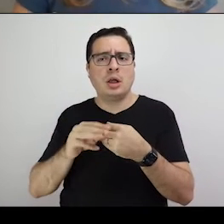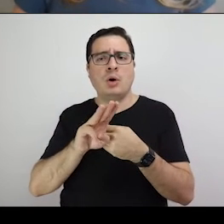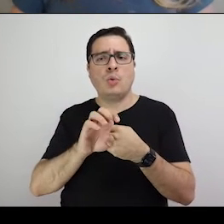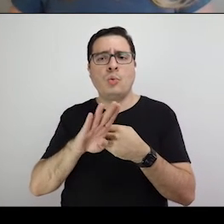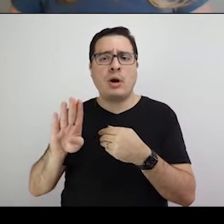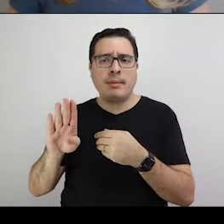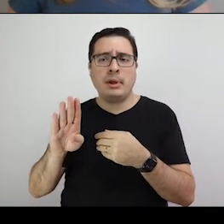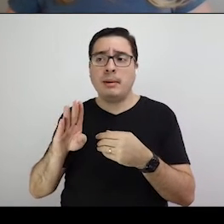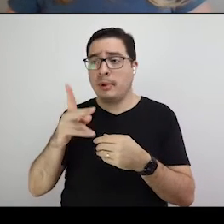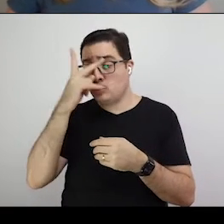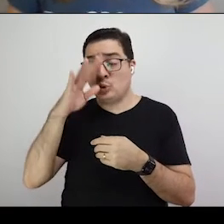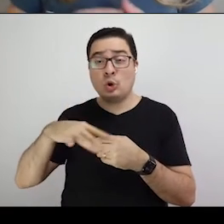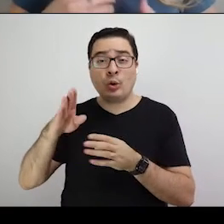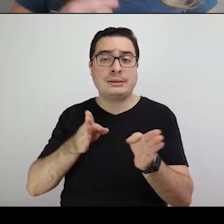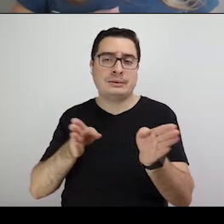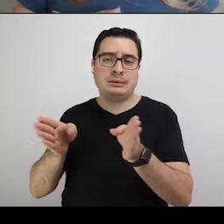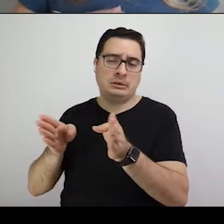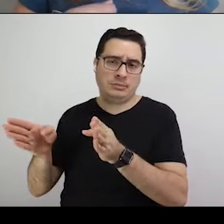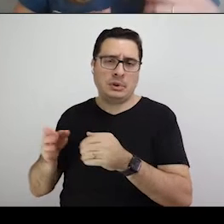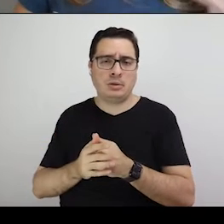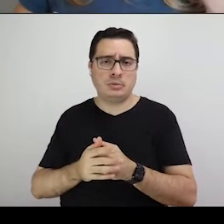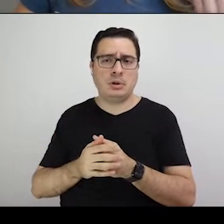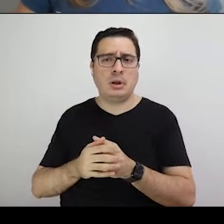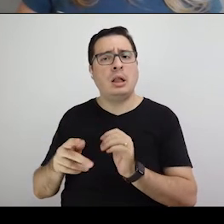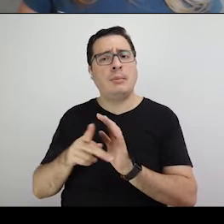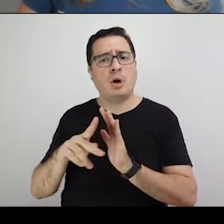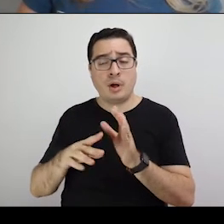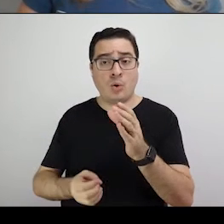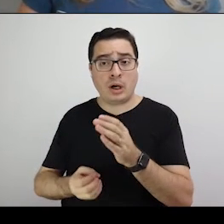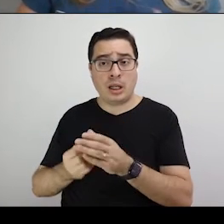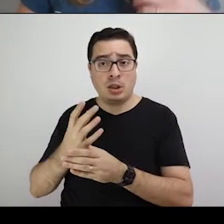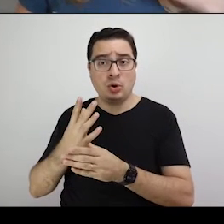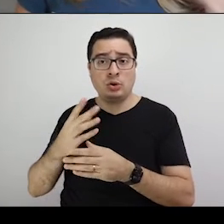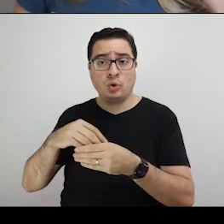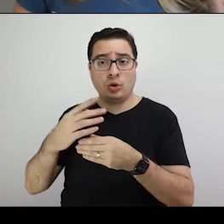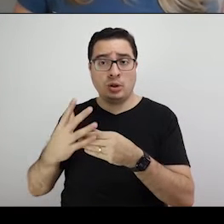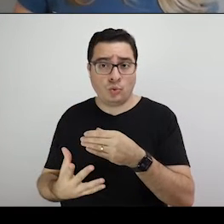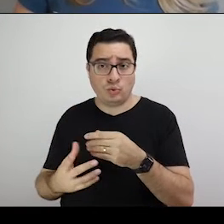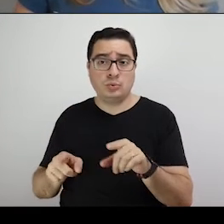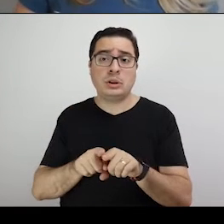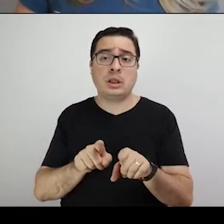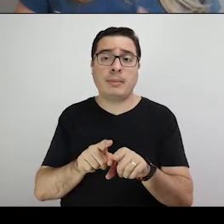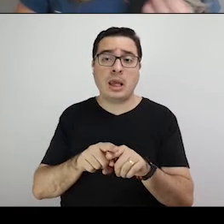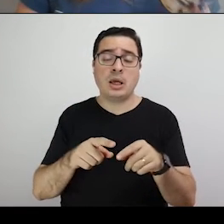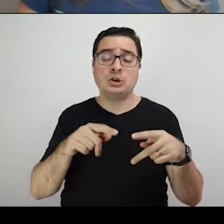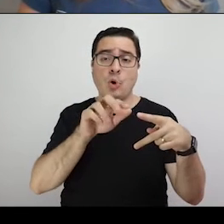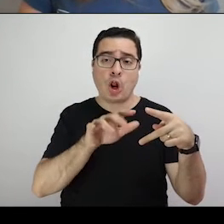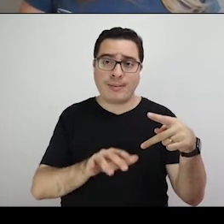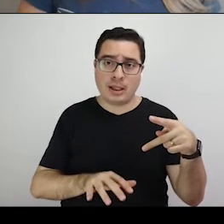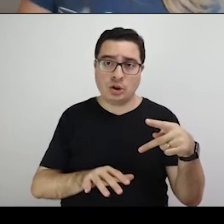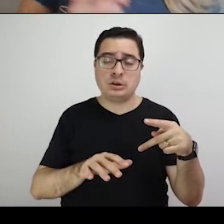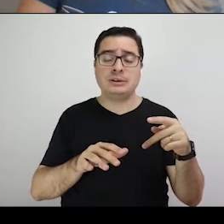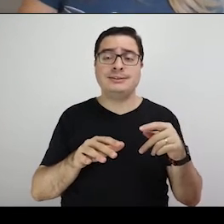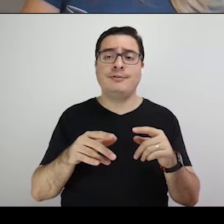acessível a todas as pessoas. Destinam-se aos criadores de conteúdo e aos programadores de